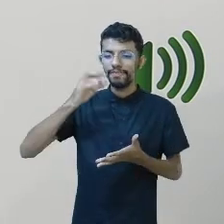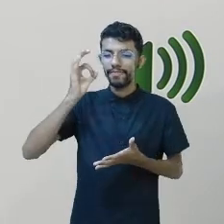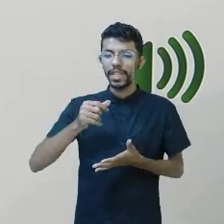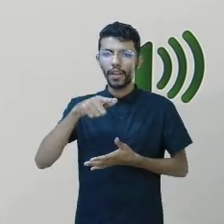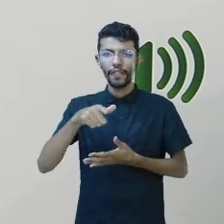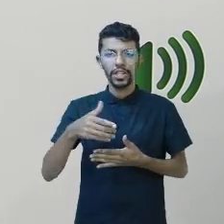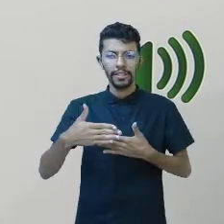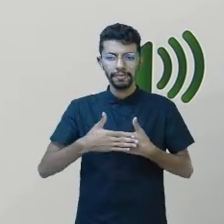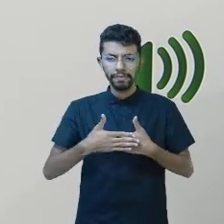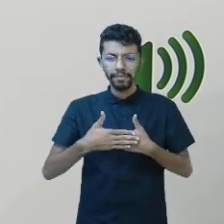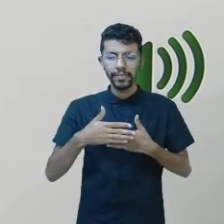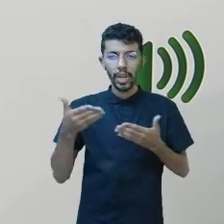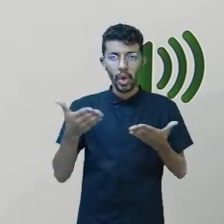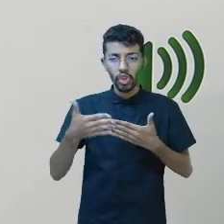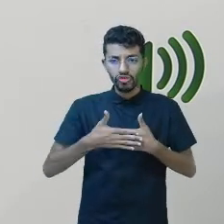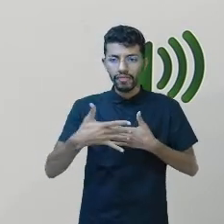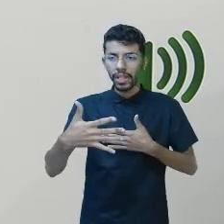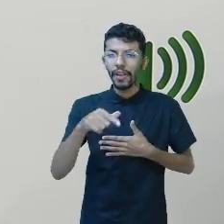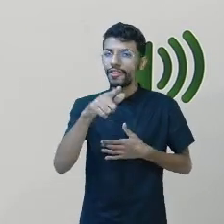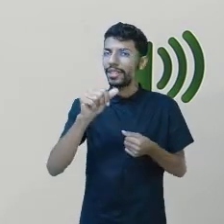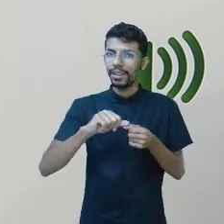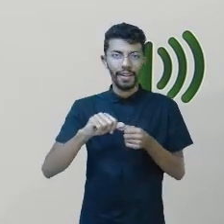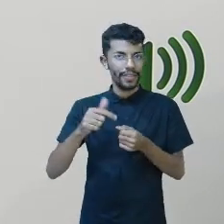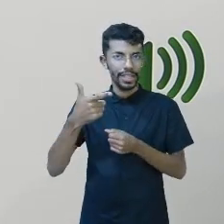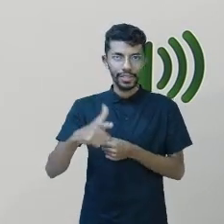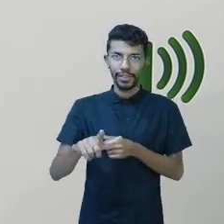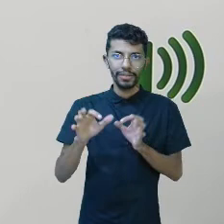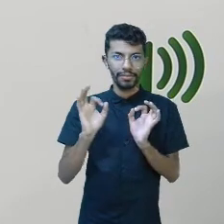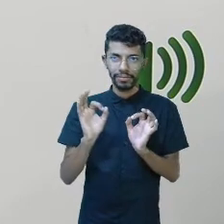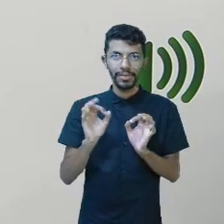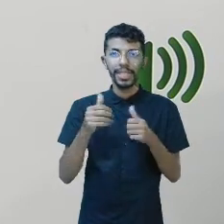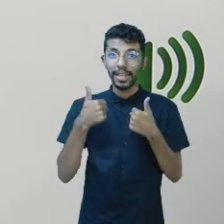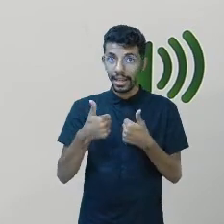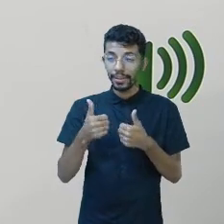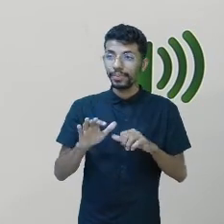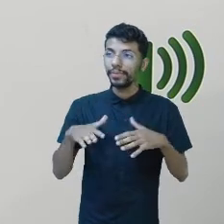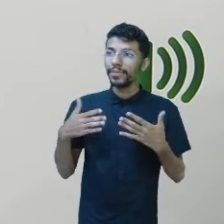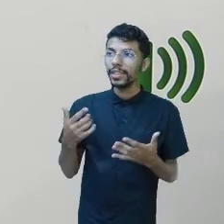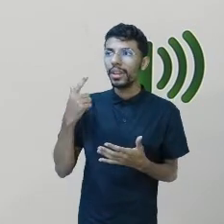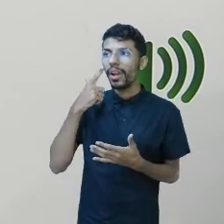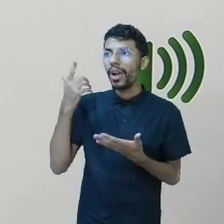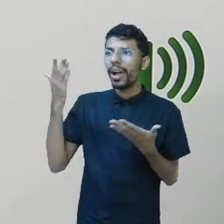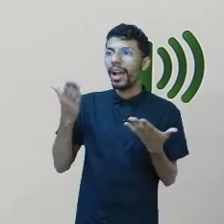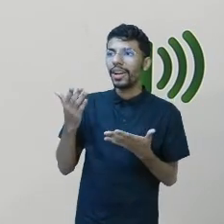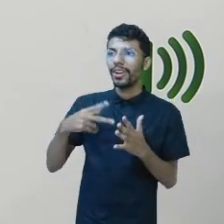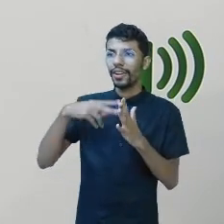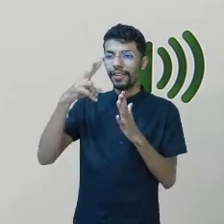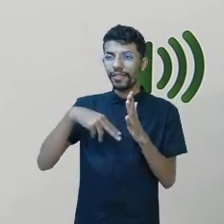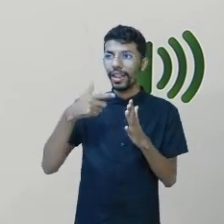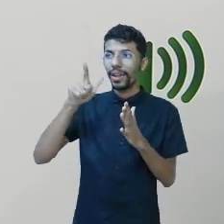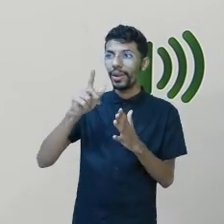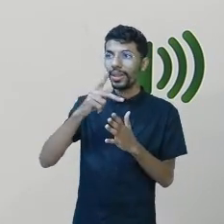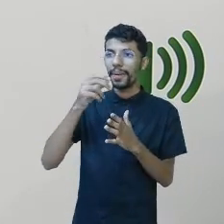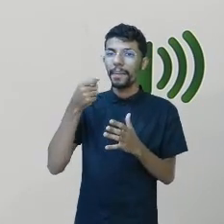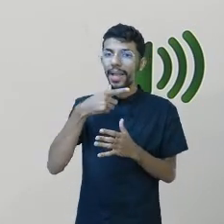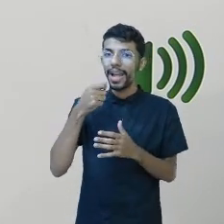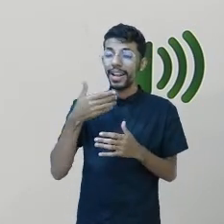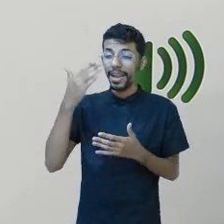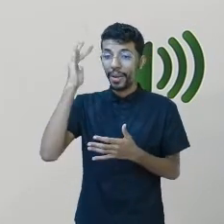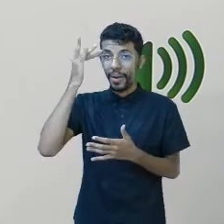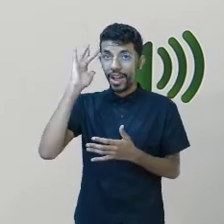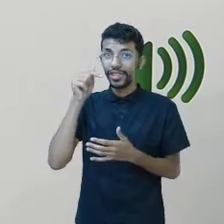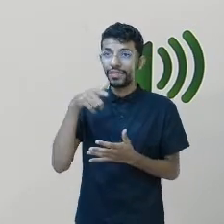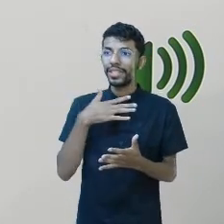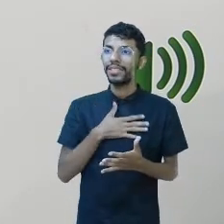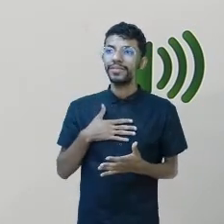não vai mais fazer. E agora eu vou ler para vocês uma outra piada que eu acredito que você vai gostar.